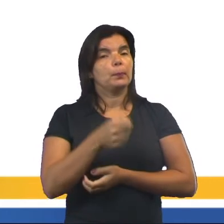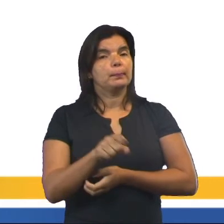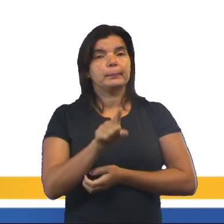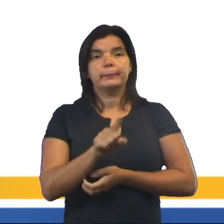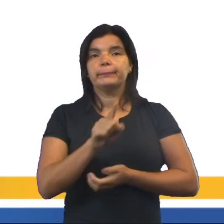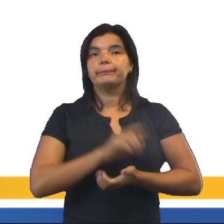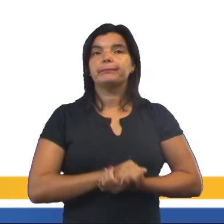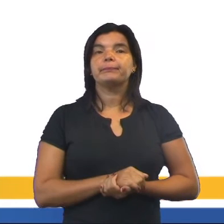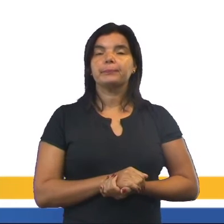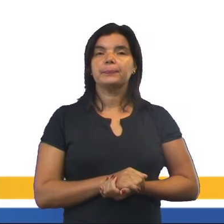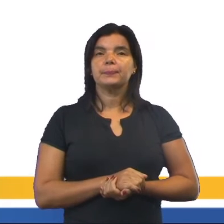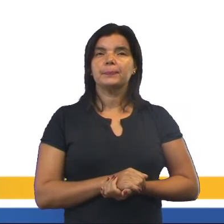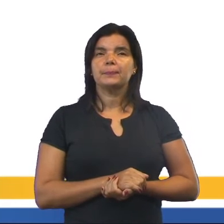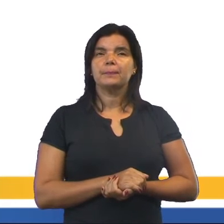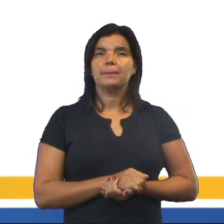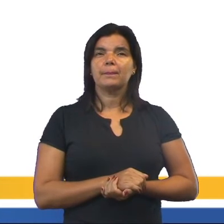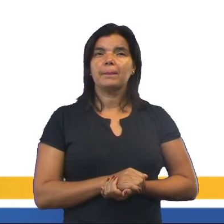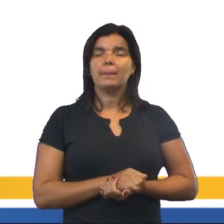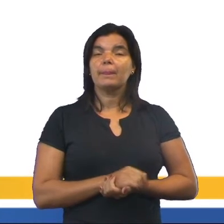necessário.